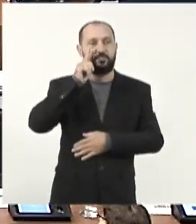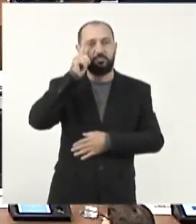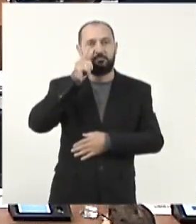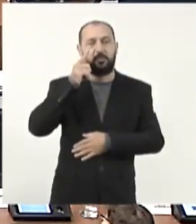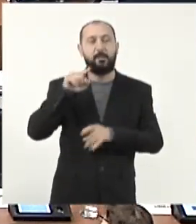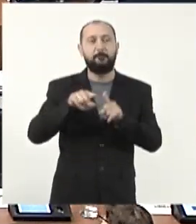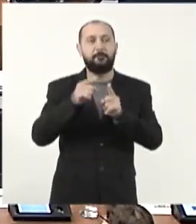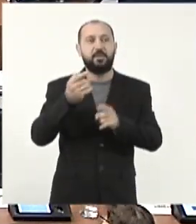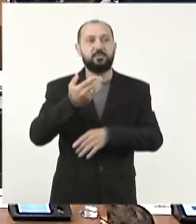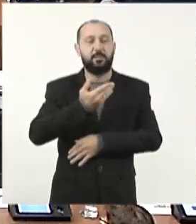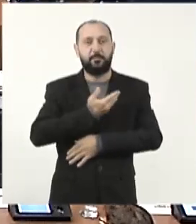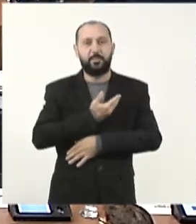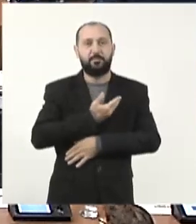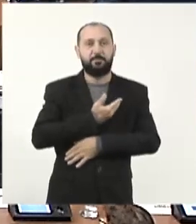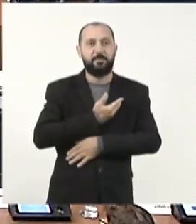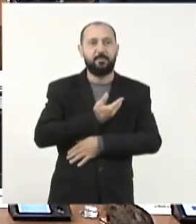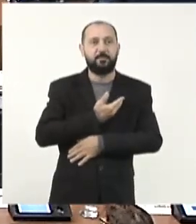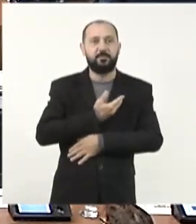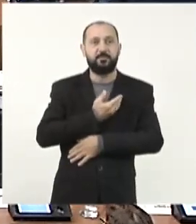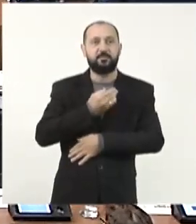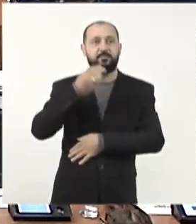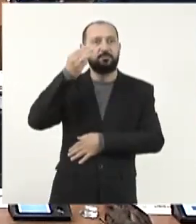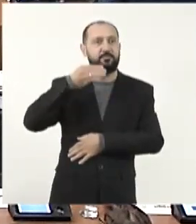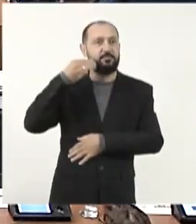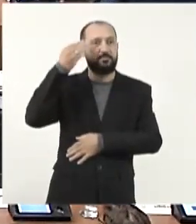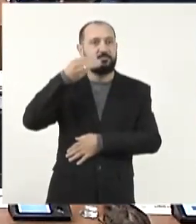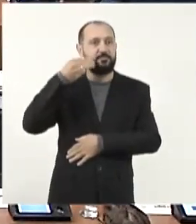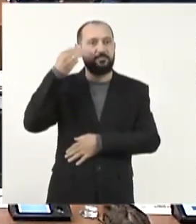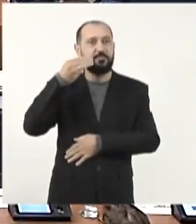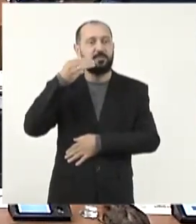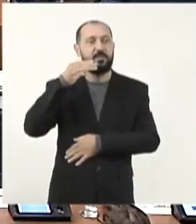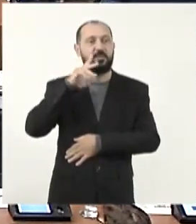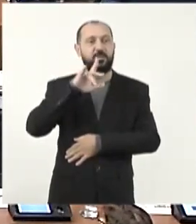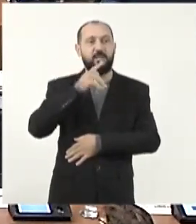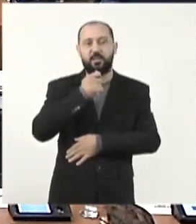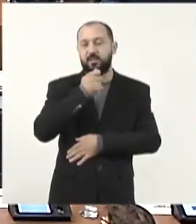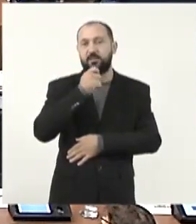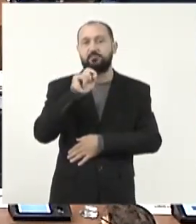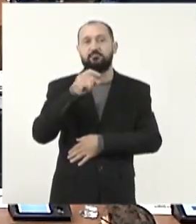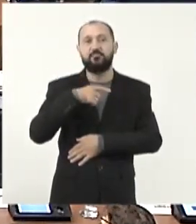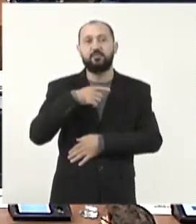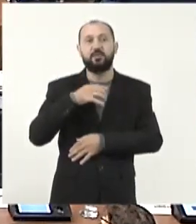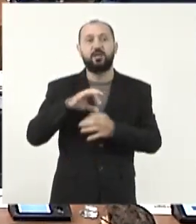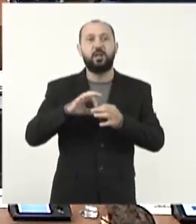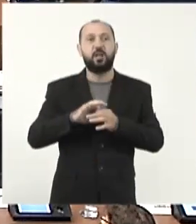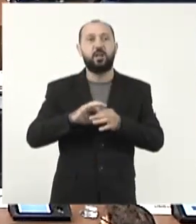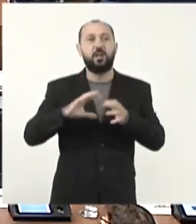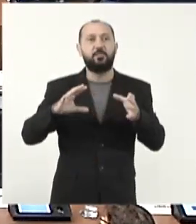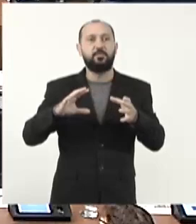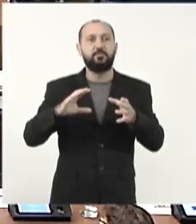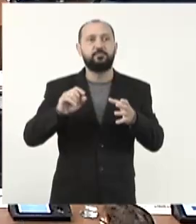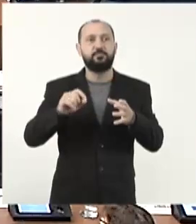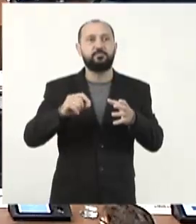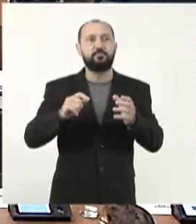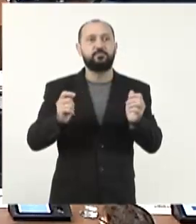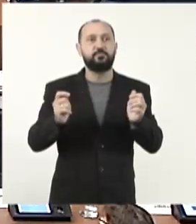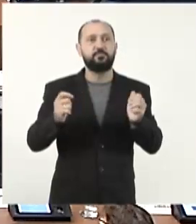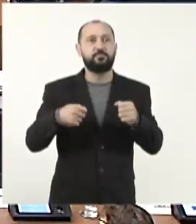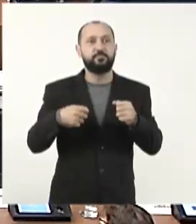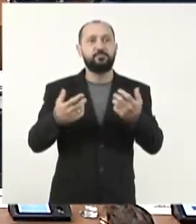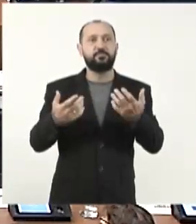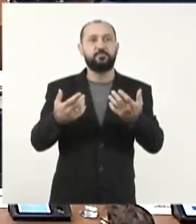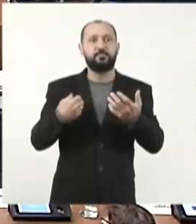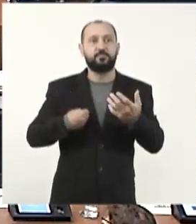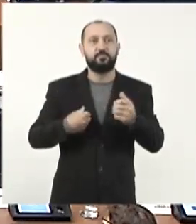mas também a minha companheira, deputada Mara Caseiro e Lia Nogueira, que me proporcionaram esta possibilidade de estar